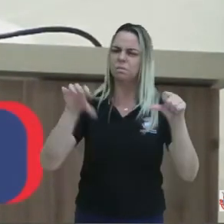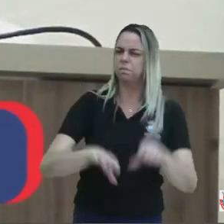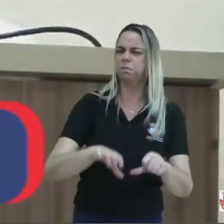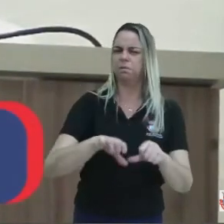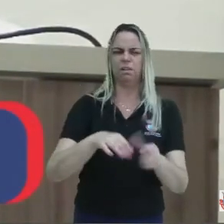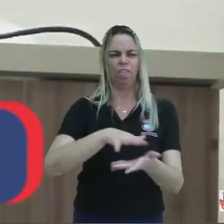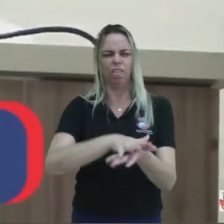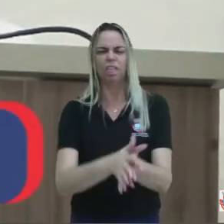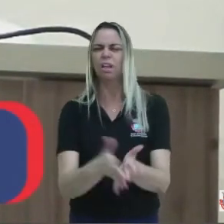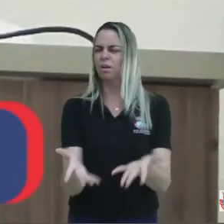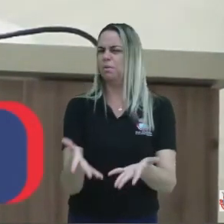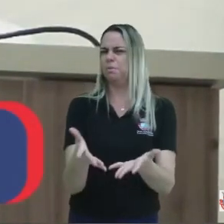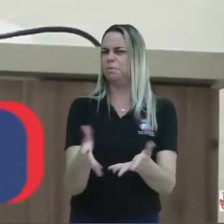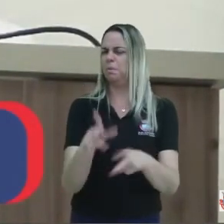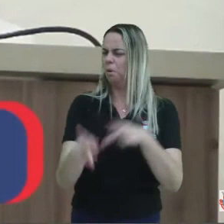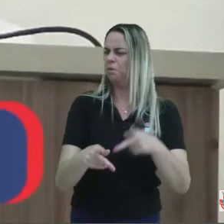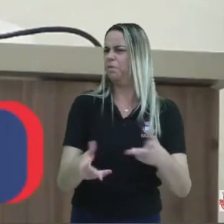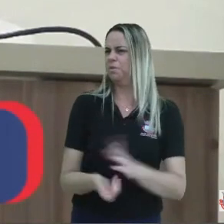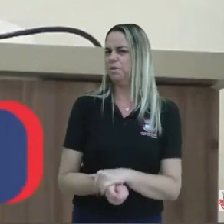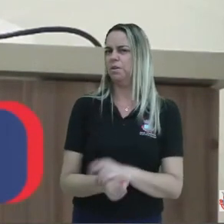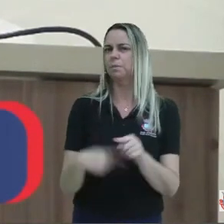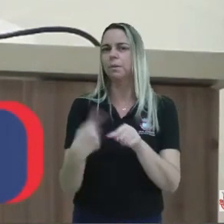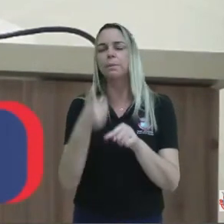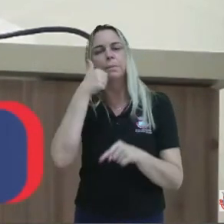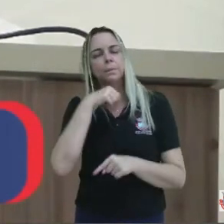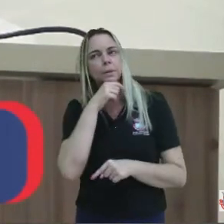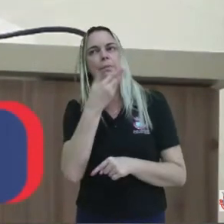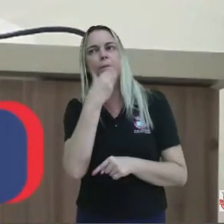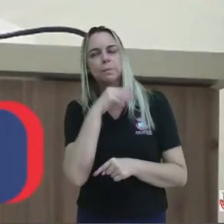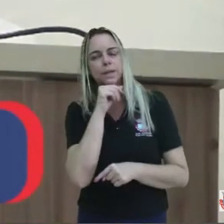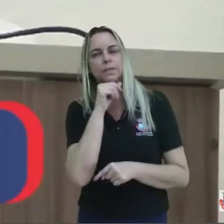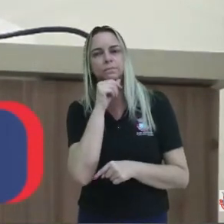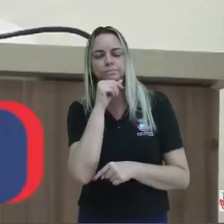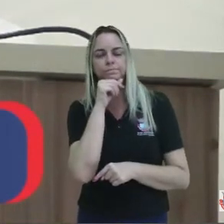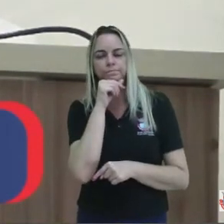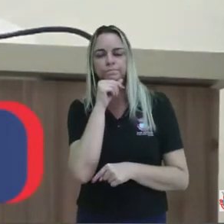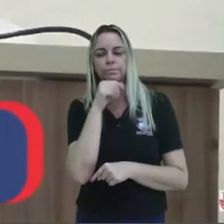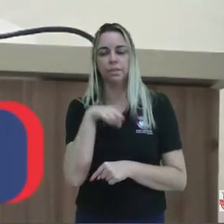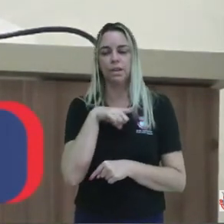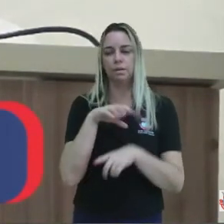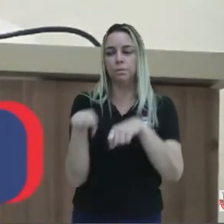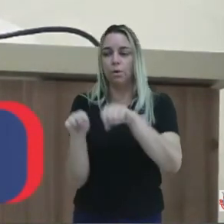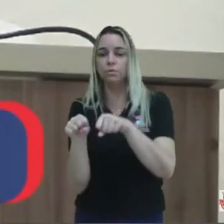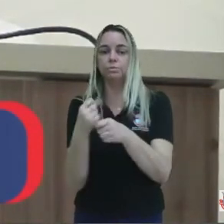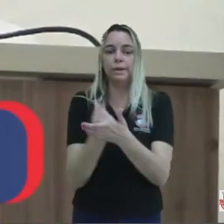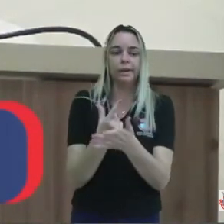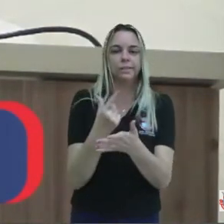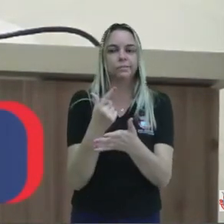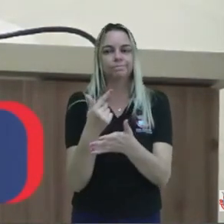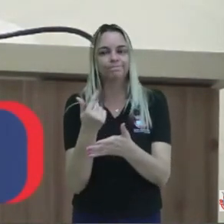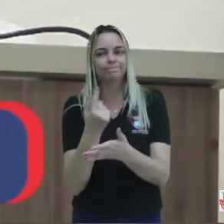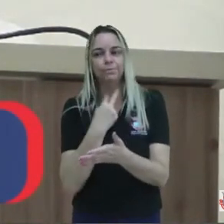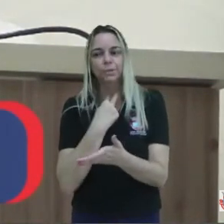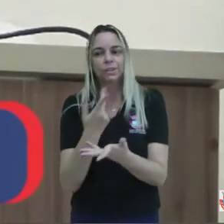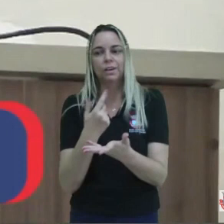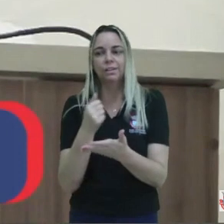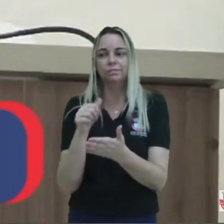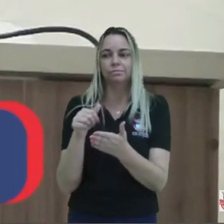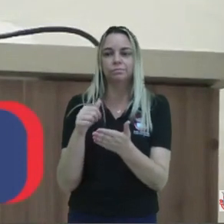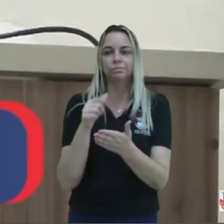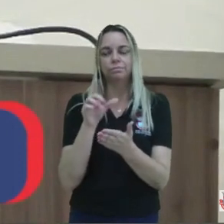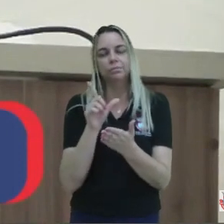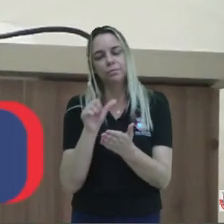interfira, que fala com a governadora Raquel Lira, que possa impedir que eles venham, que isso aí a gente sabe que vem,